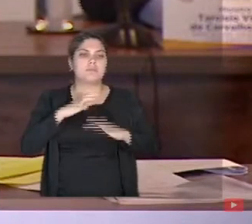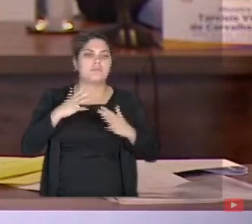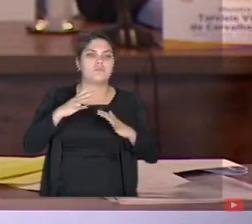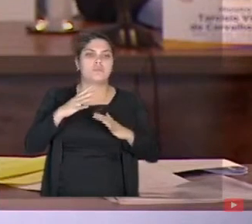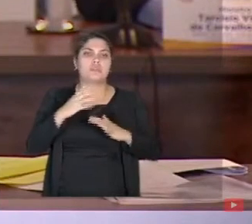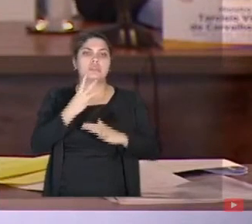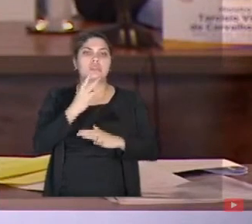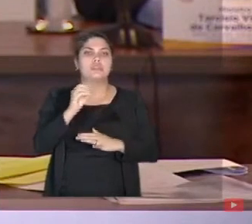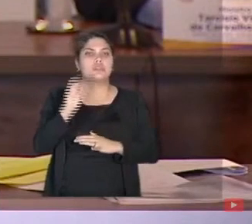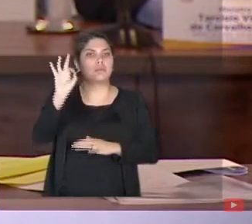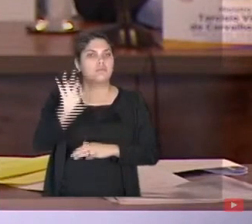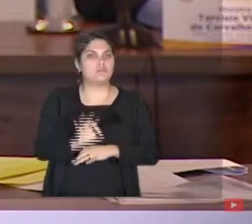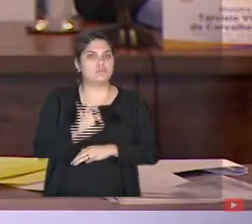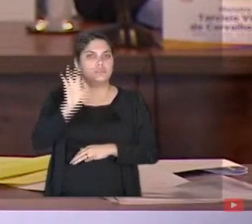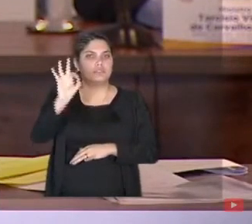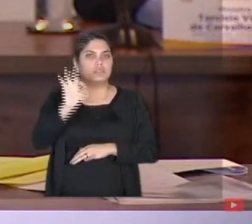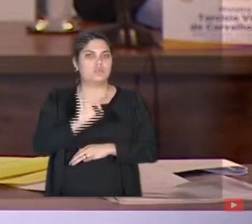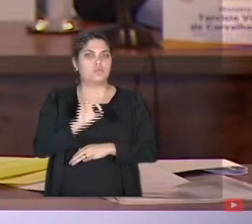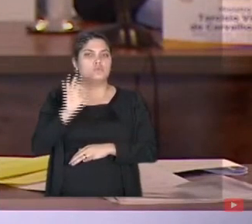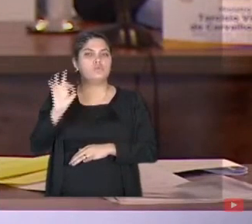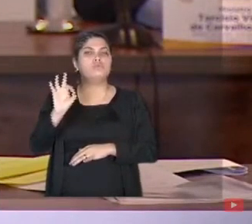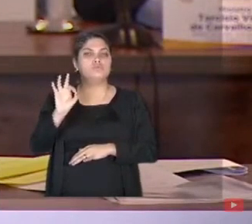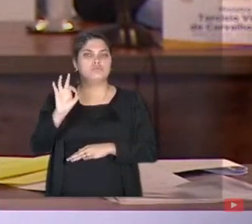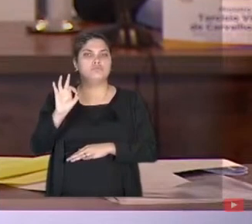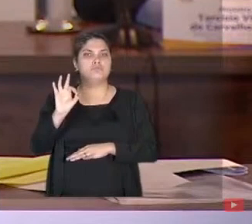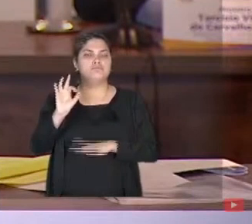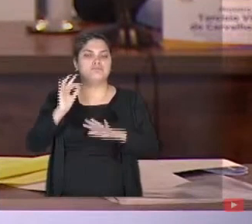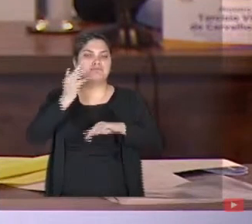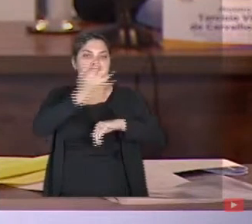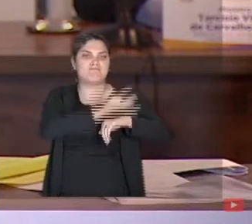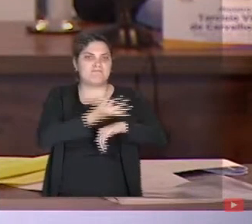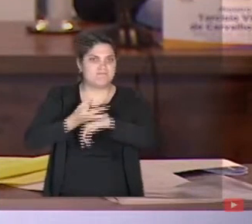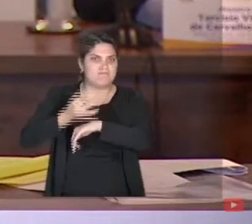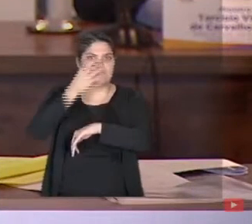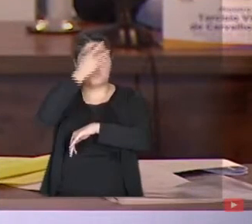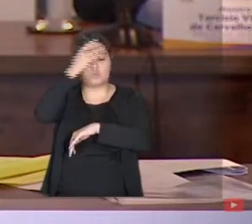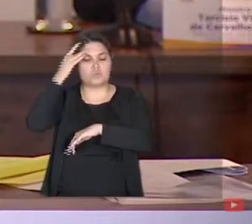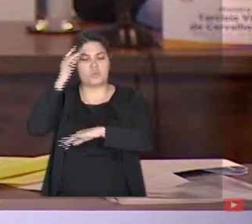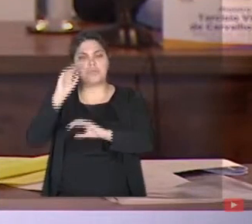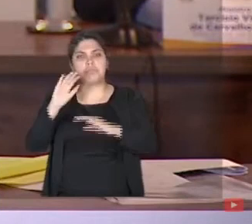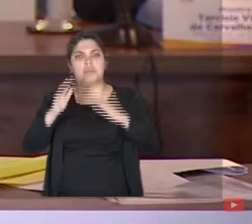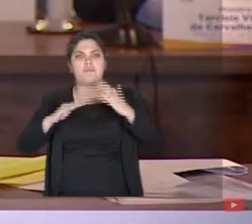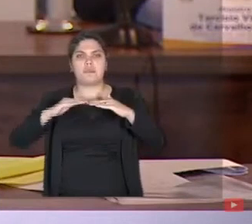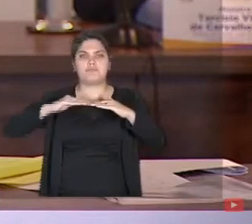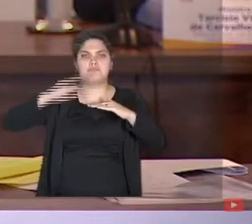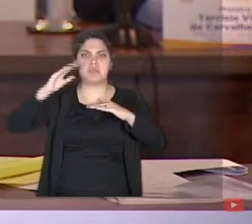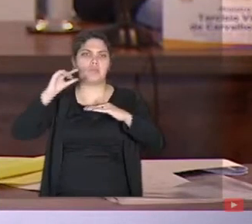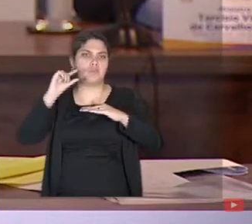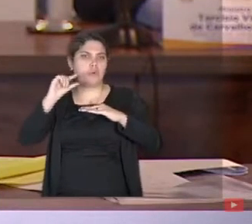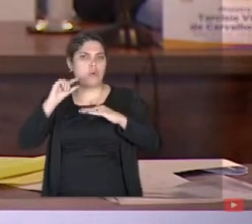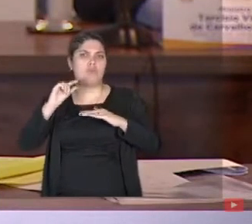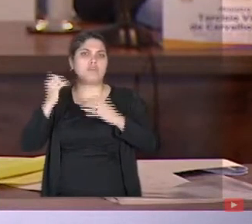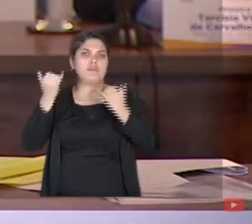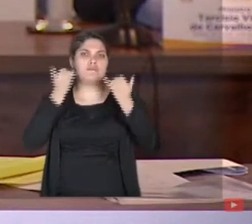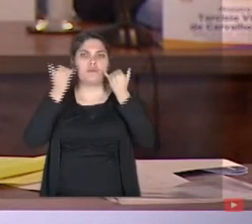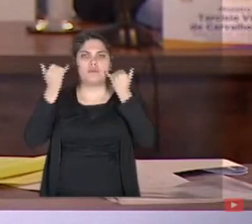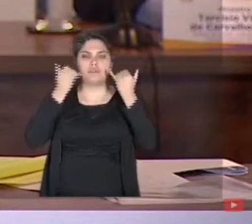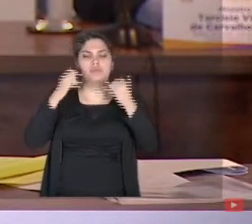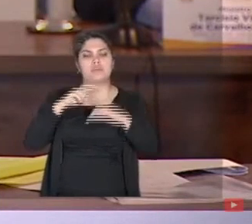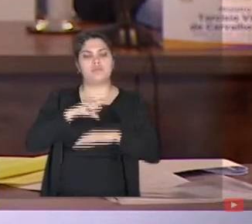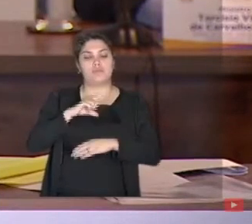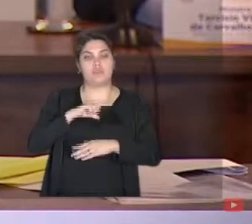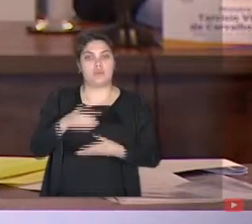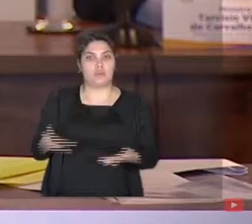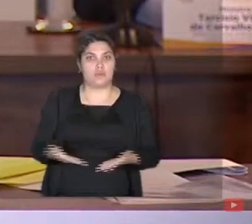torno de uns 30% de abstenção, talvez um pouco mais das informações preliminares que